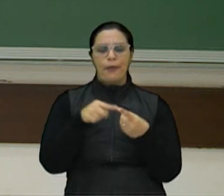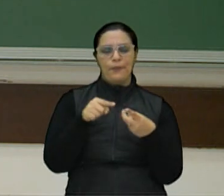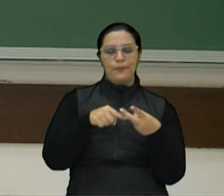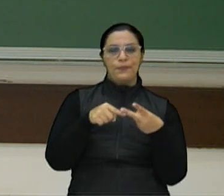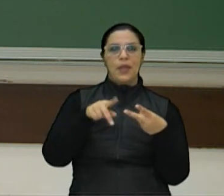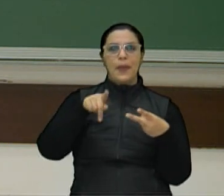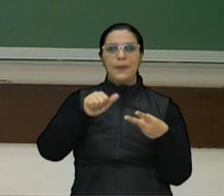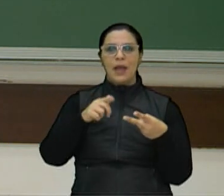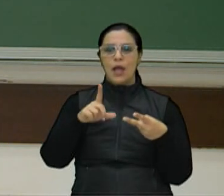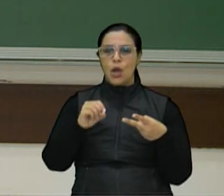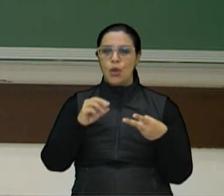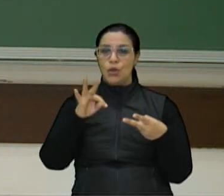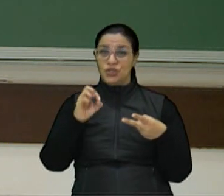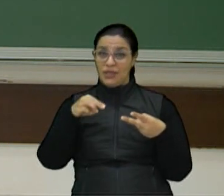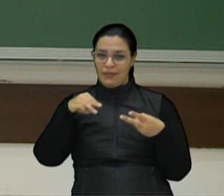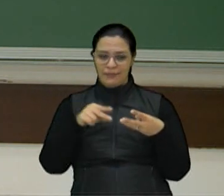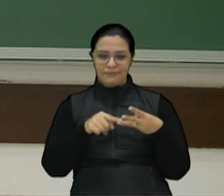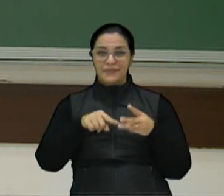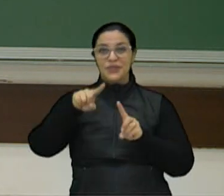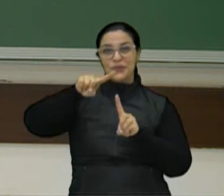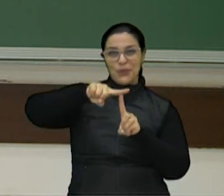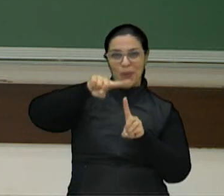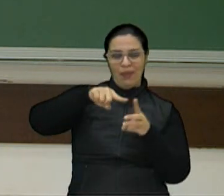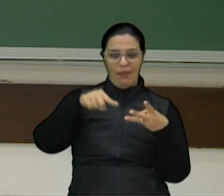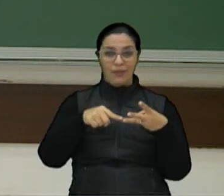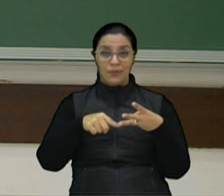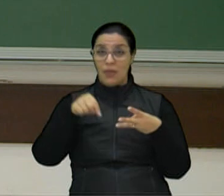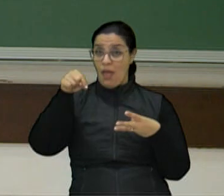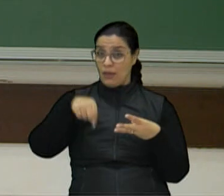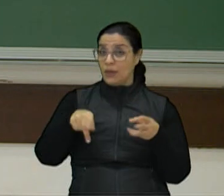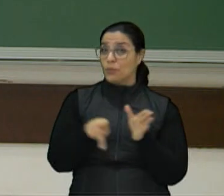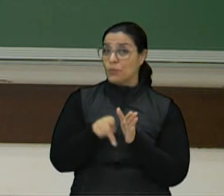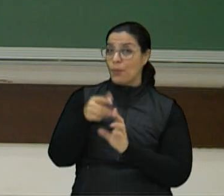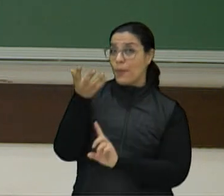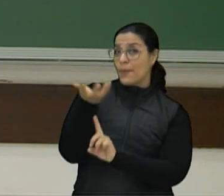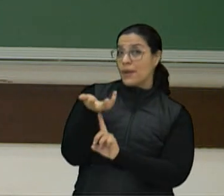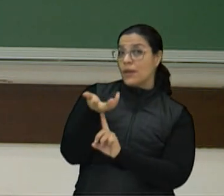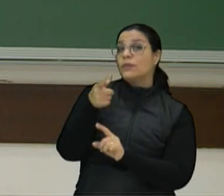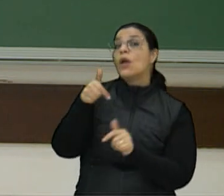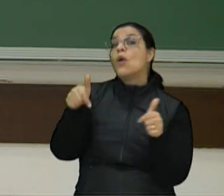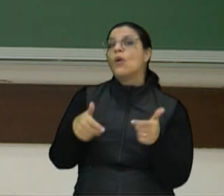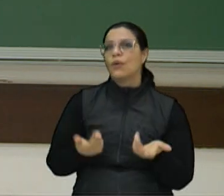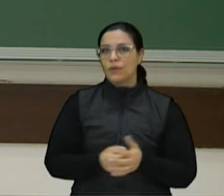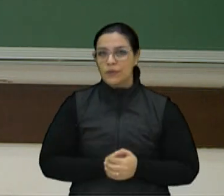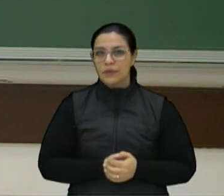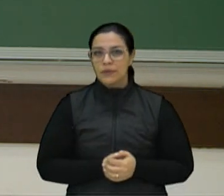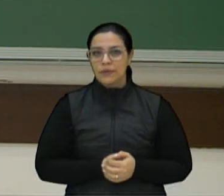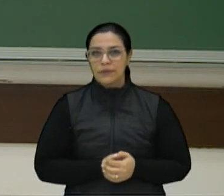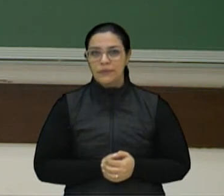Toledo. Agora, você vai ver bastante pinheiros em